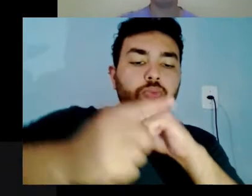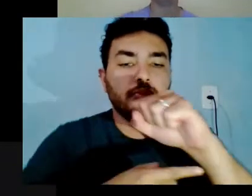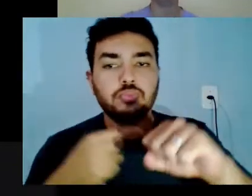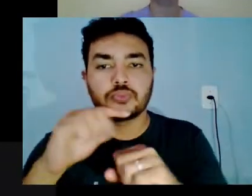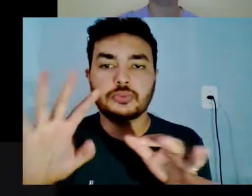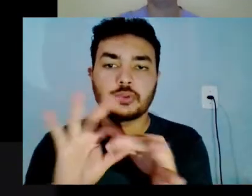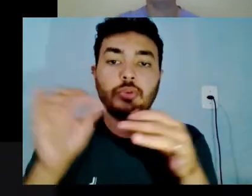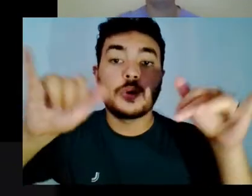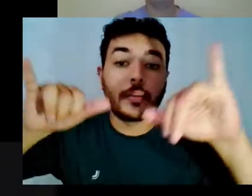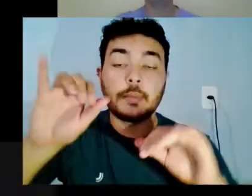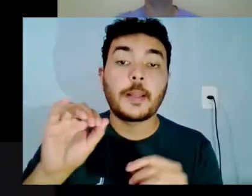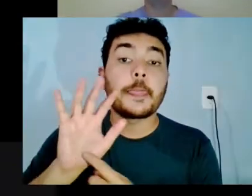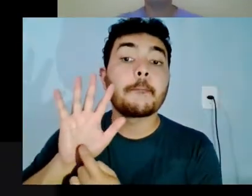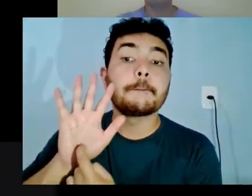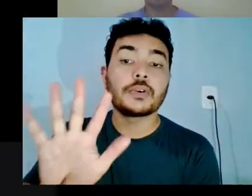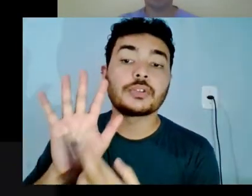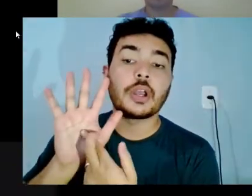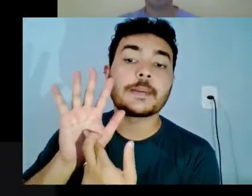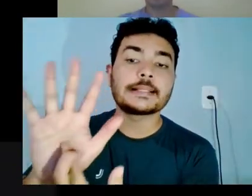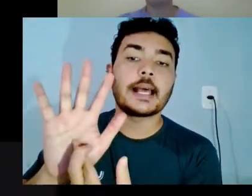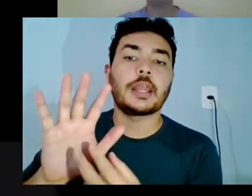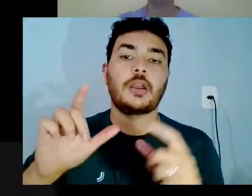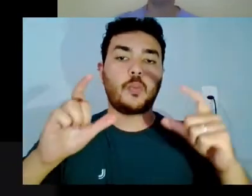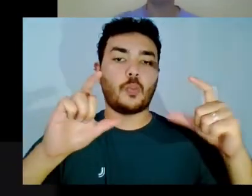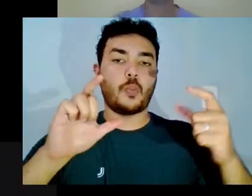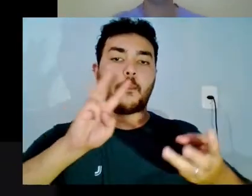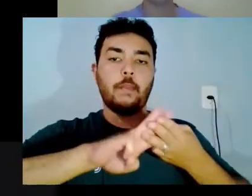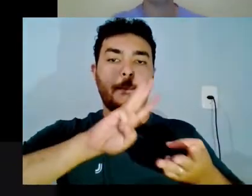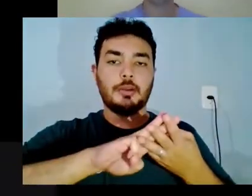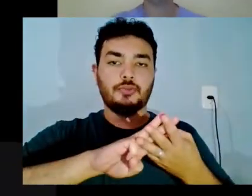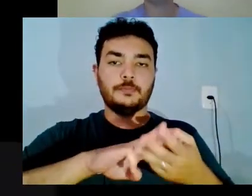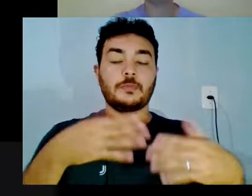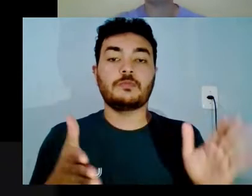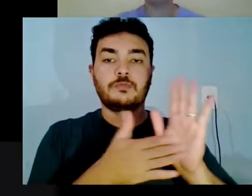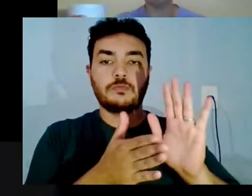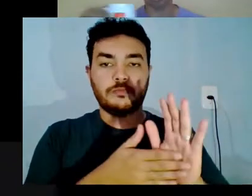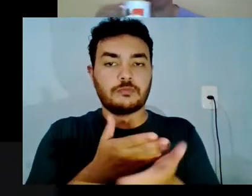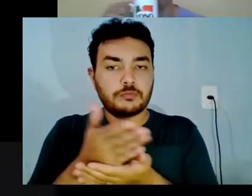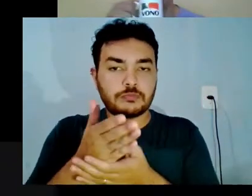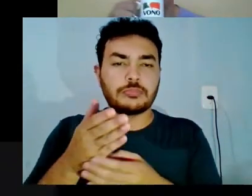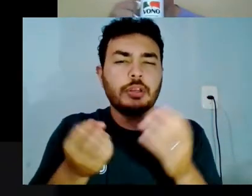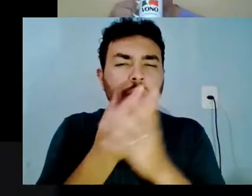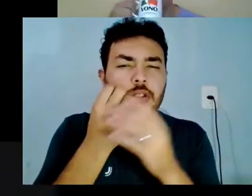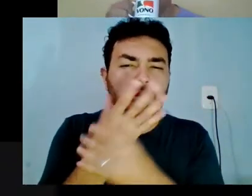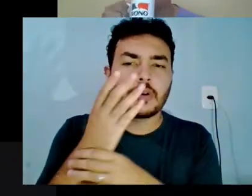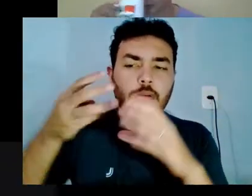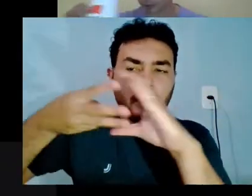ela é representada por uma equação matemática. Então, a proposta inicial para a formação da molécula de hidrogênio,